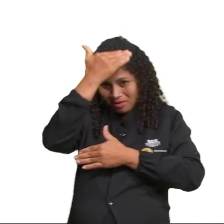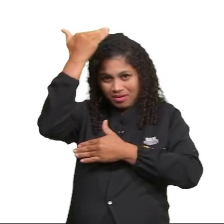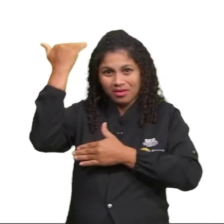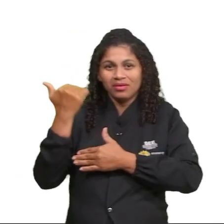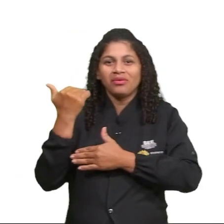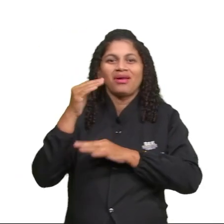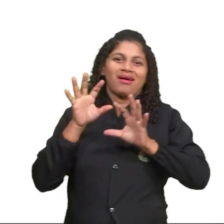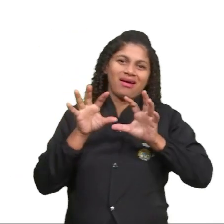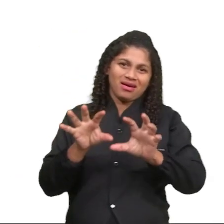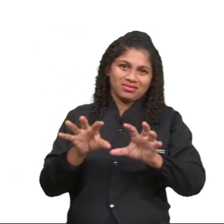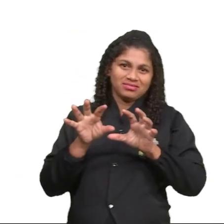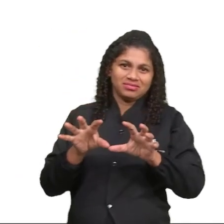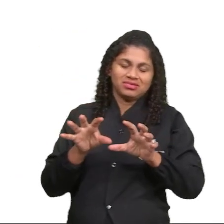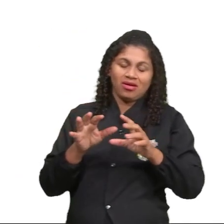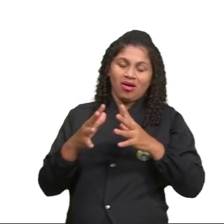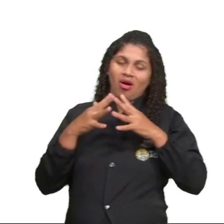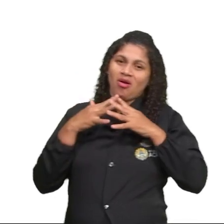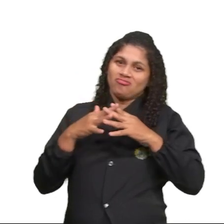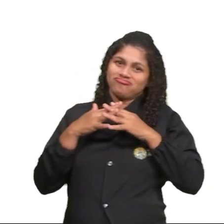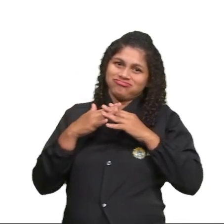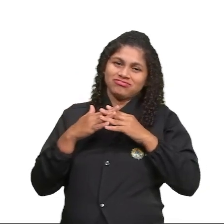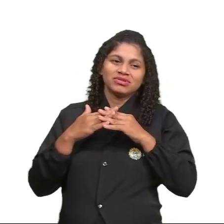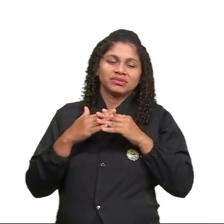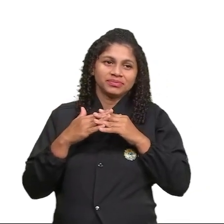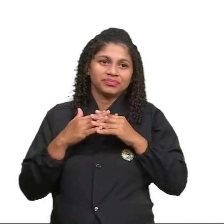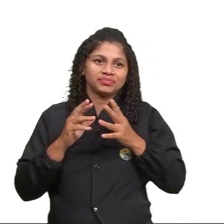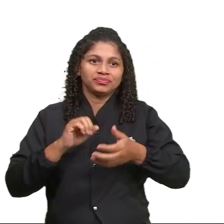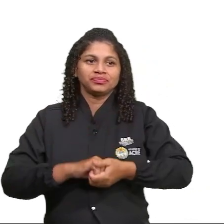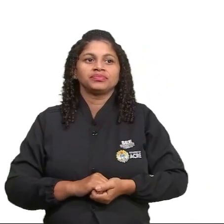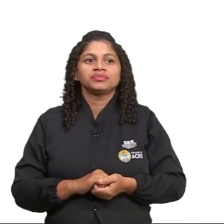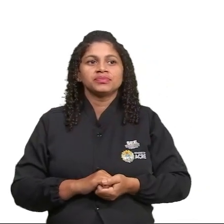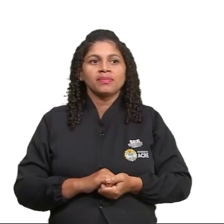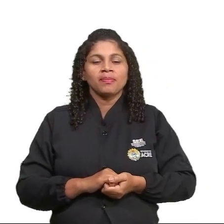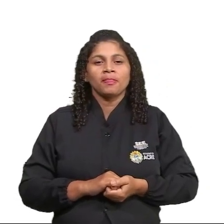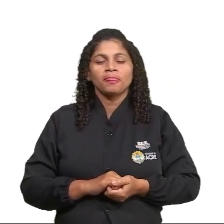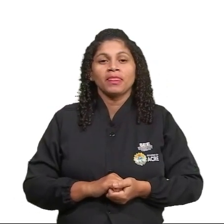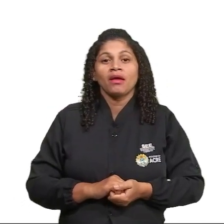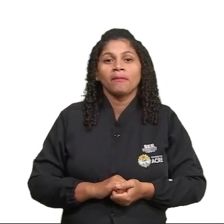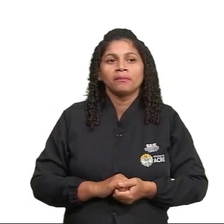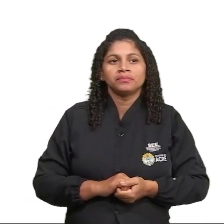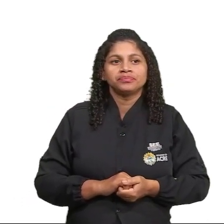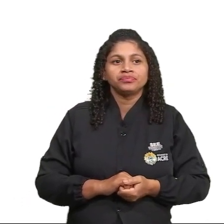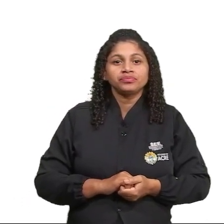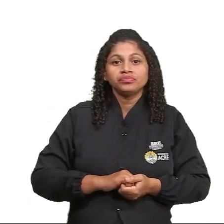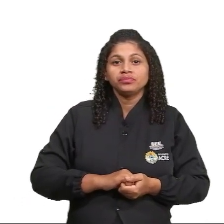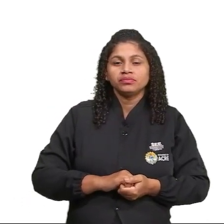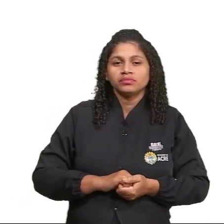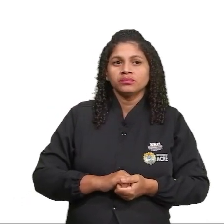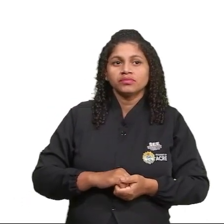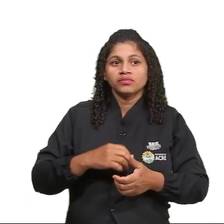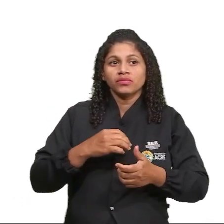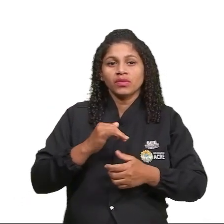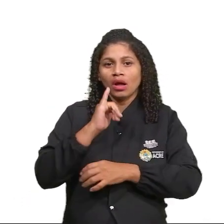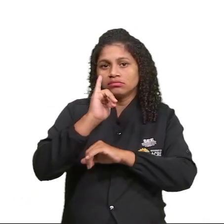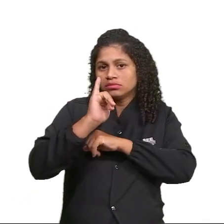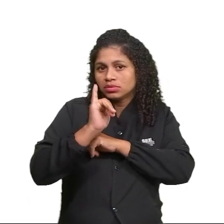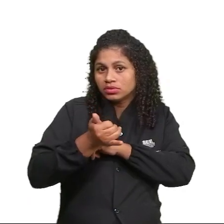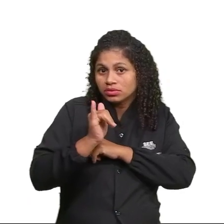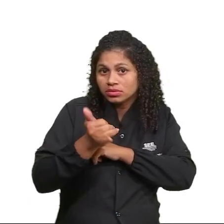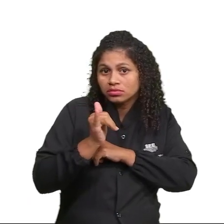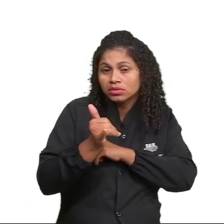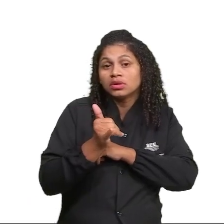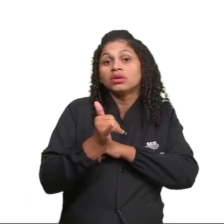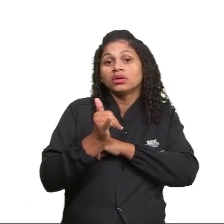agora. A elaboração de uma voz narrativa peculiar acompanha a trajetória literária de